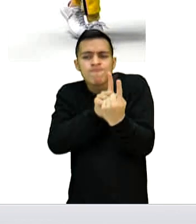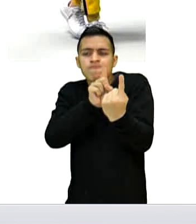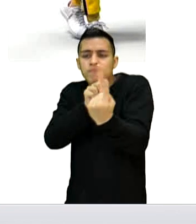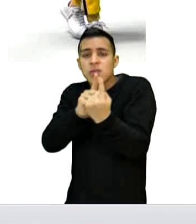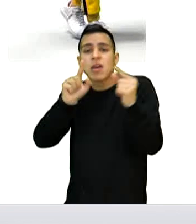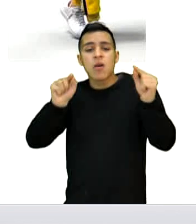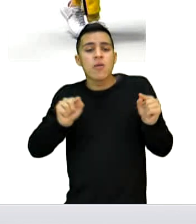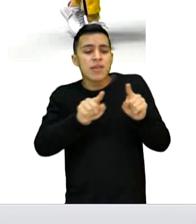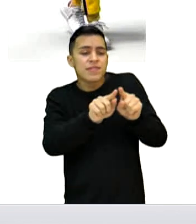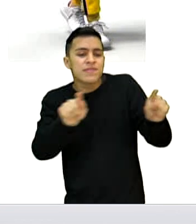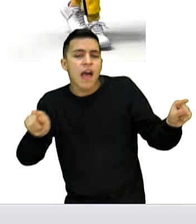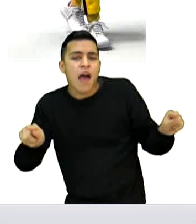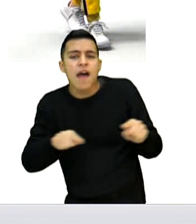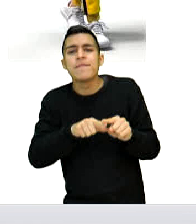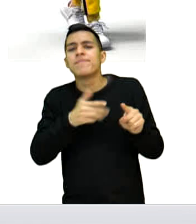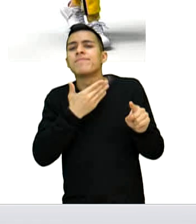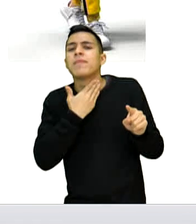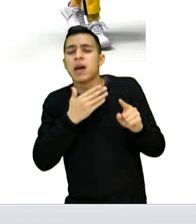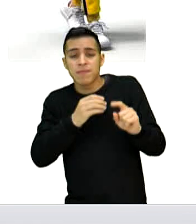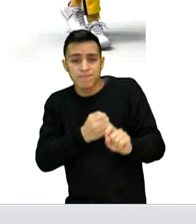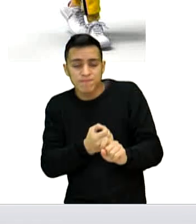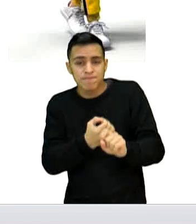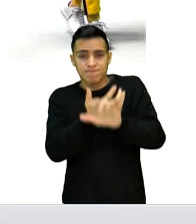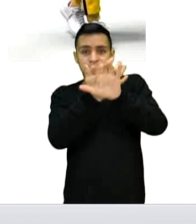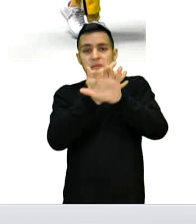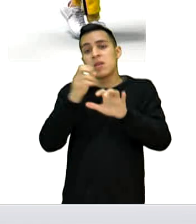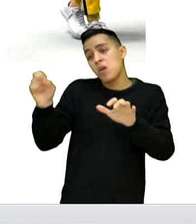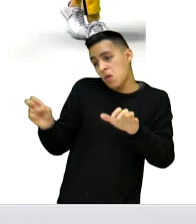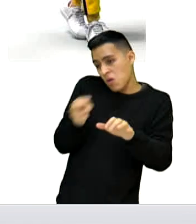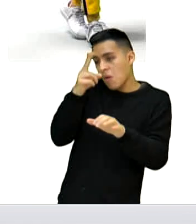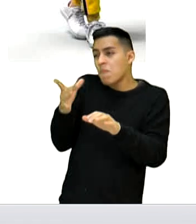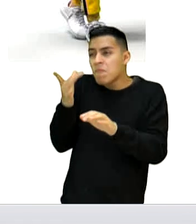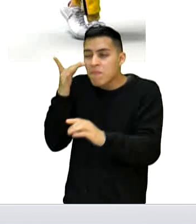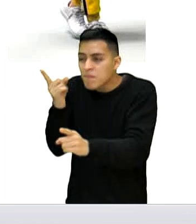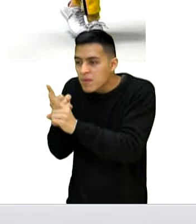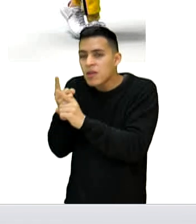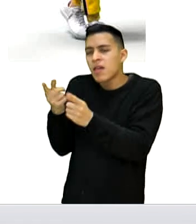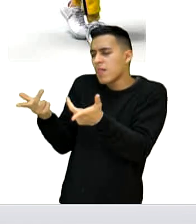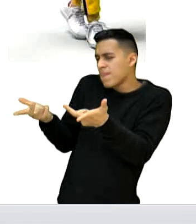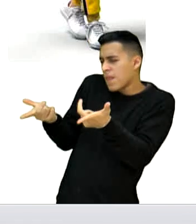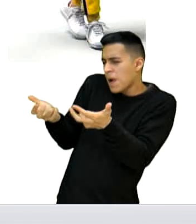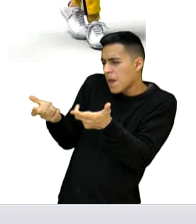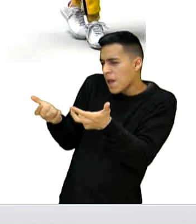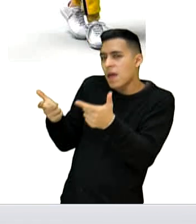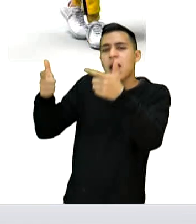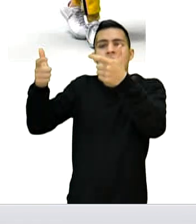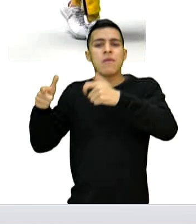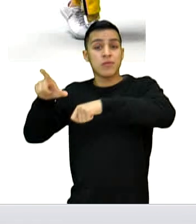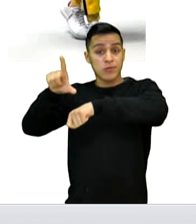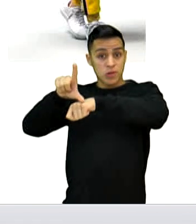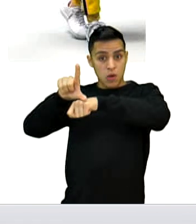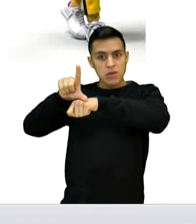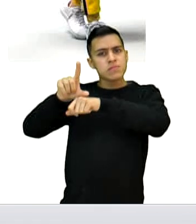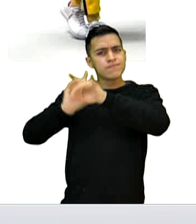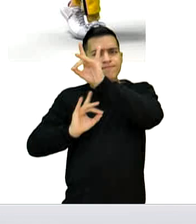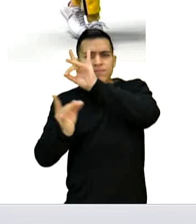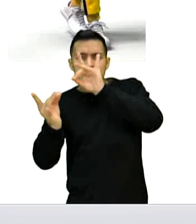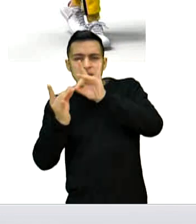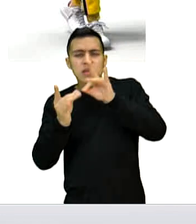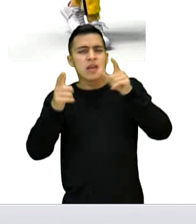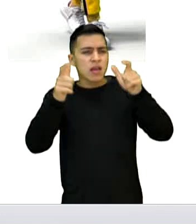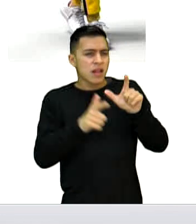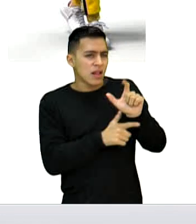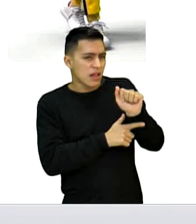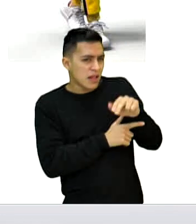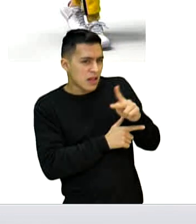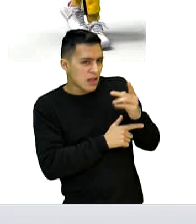salas online e também se encontram pessoalmente para jogar em lojas especializadas, como lan